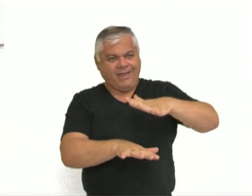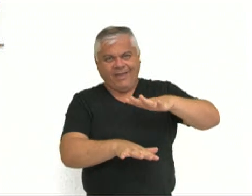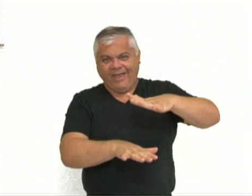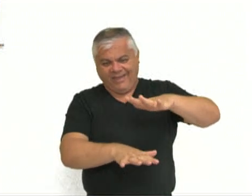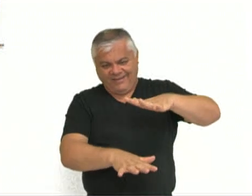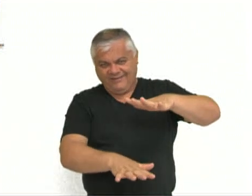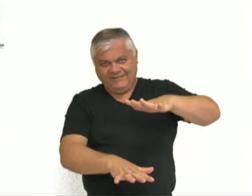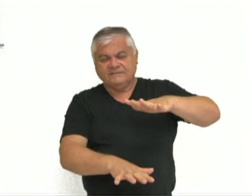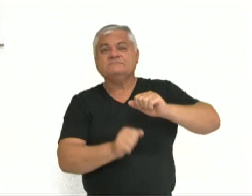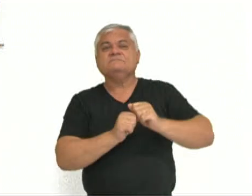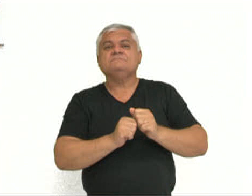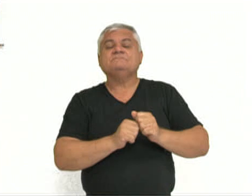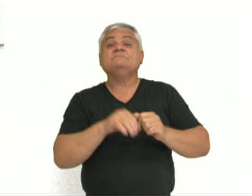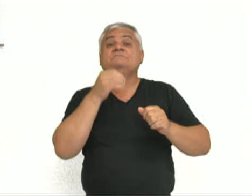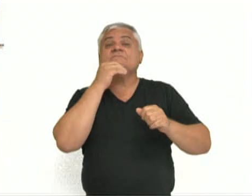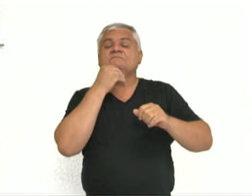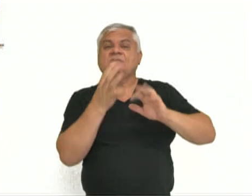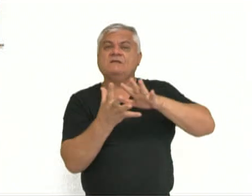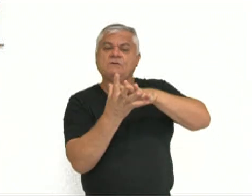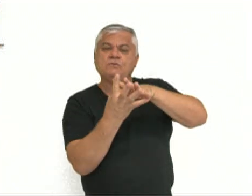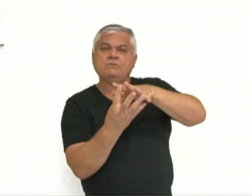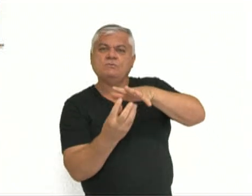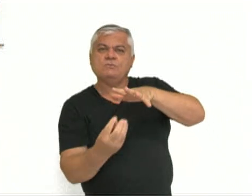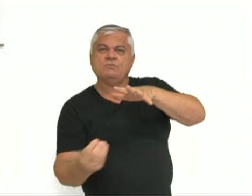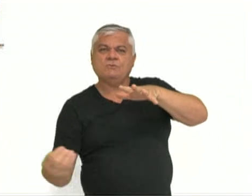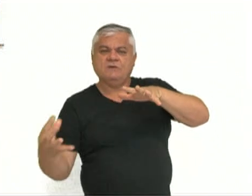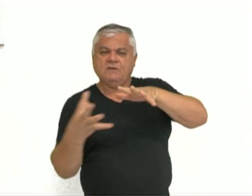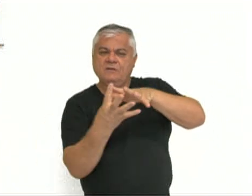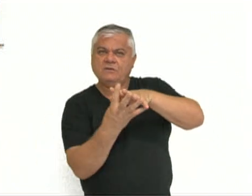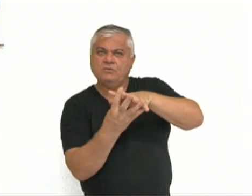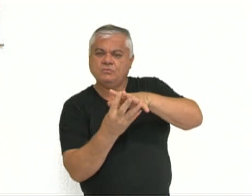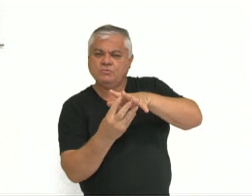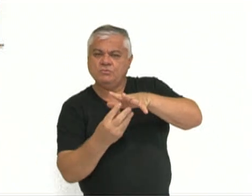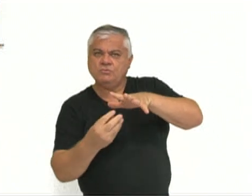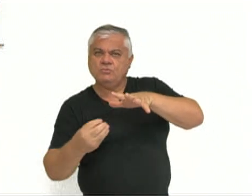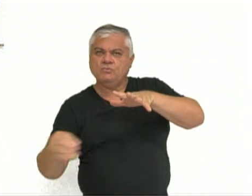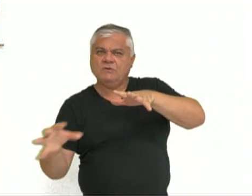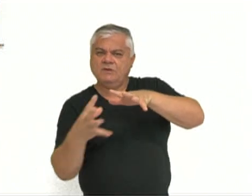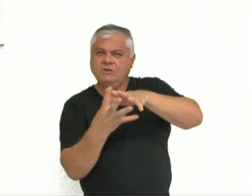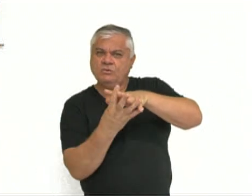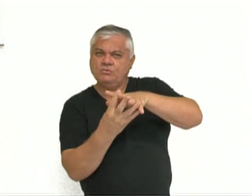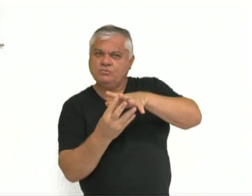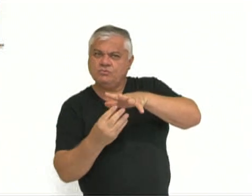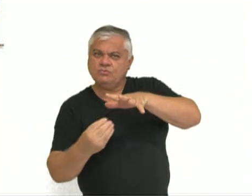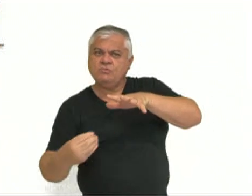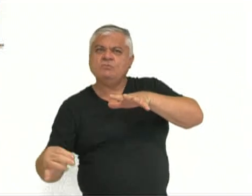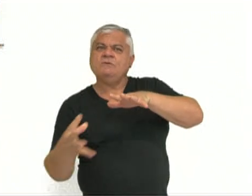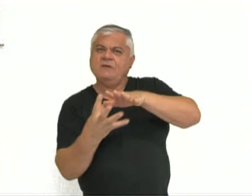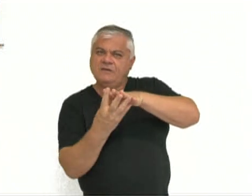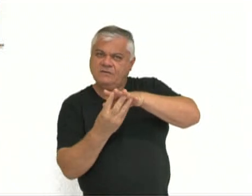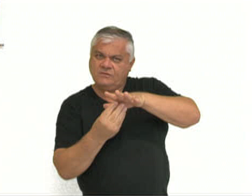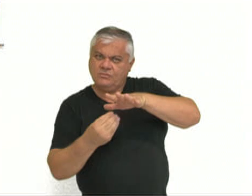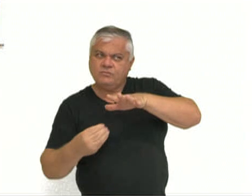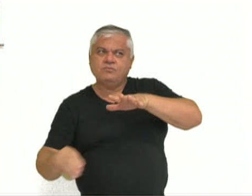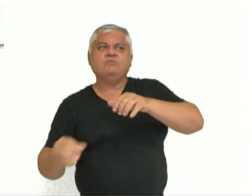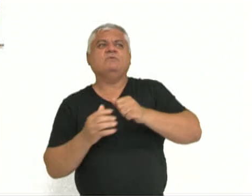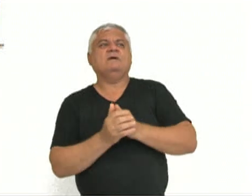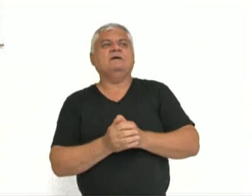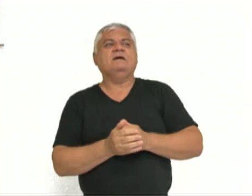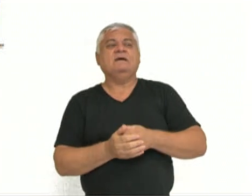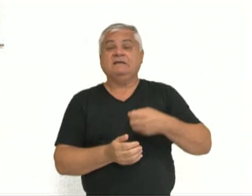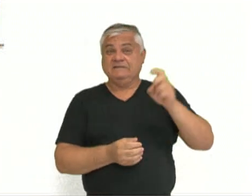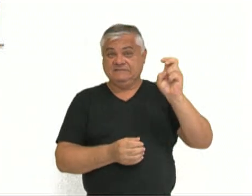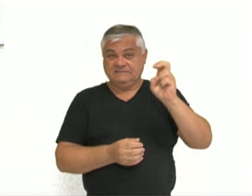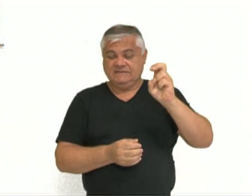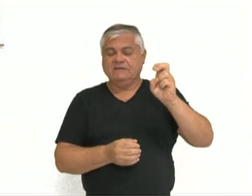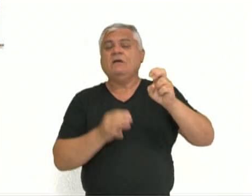reservatórios. A filtração, que é simplesmente retirar aquela água que não está com os sedimentos através de filtros específicos.